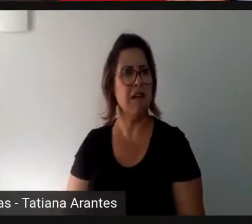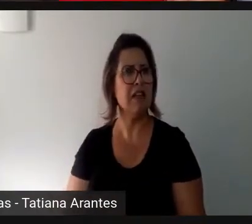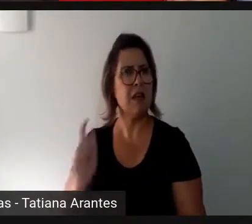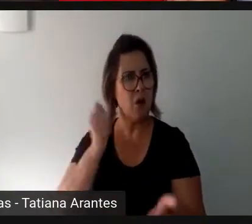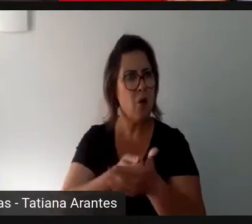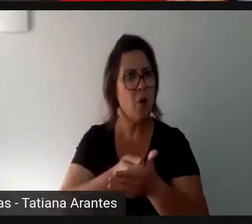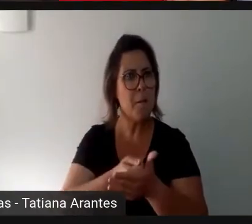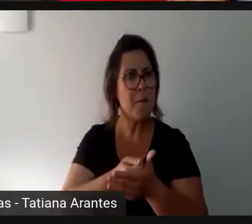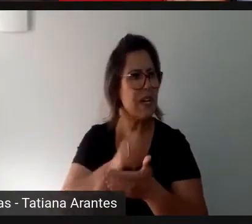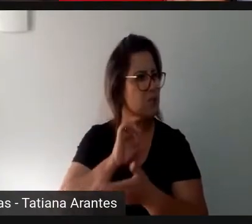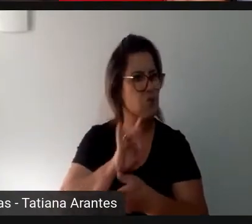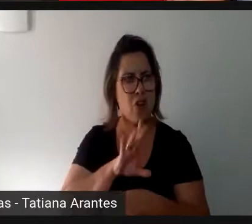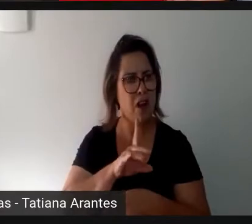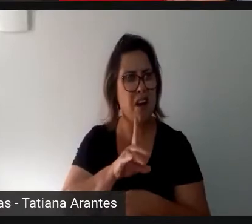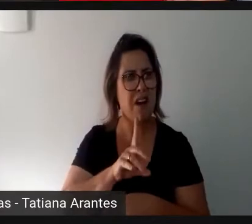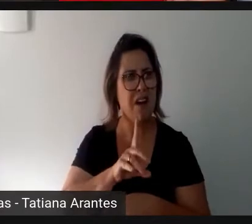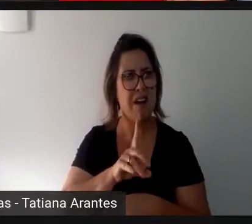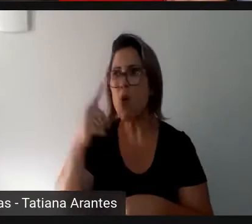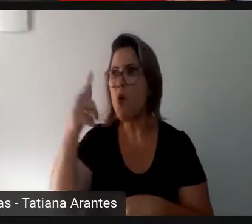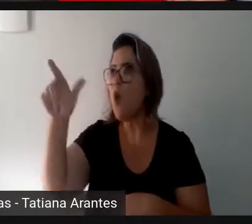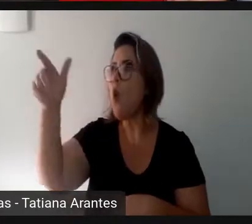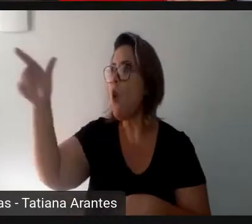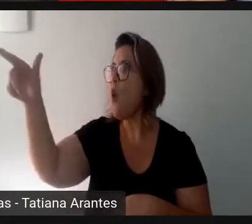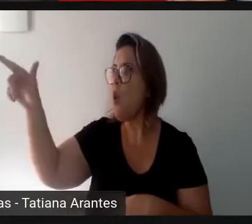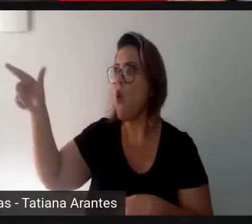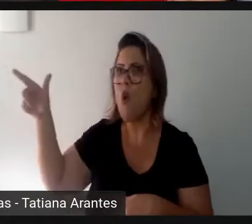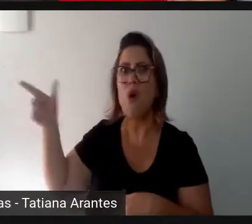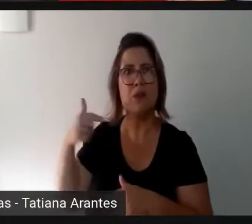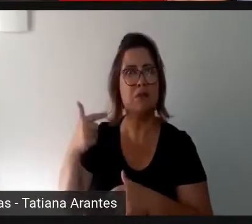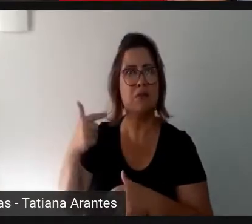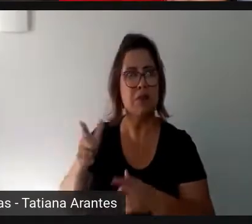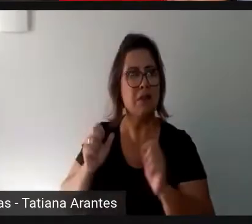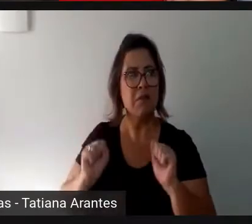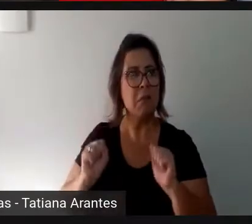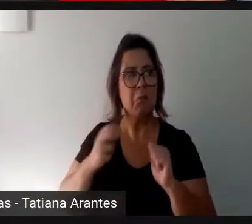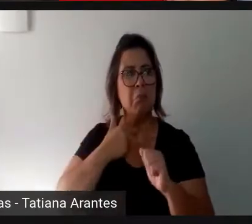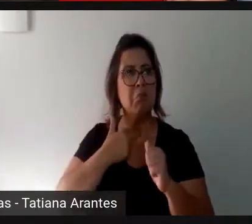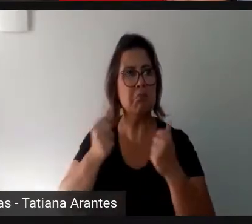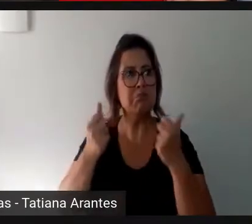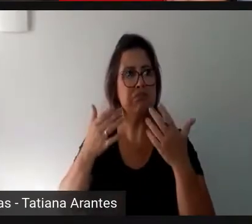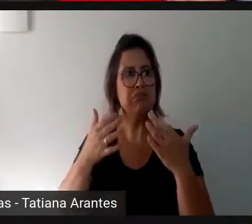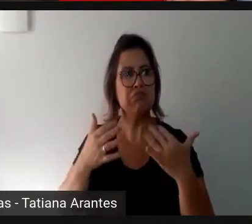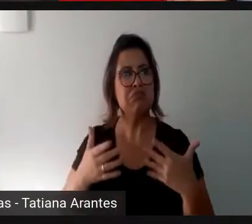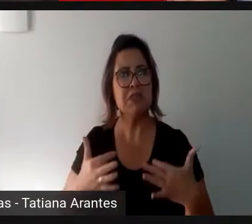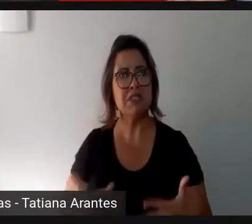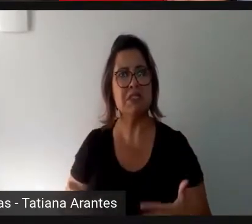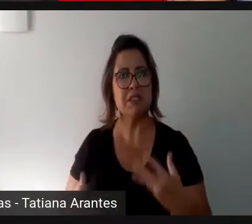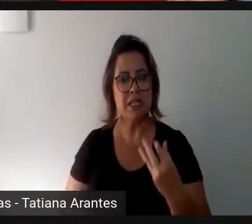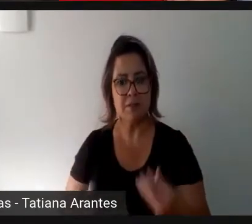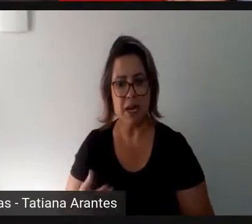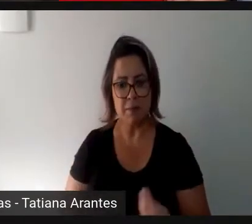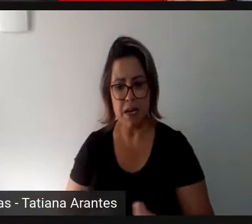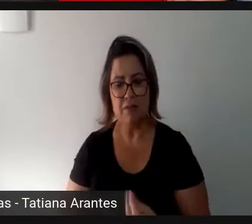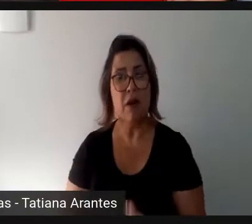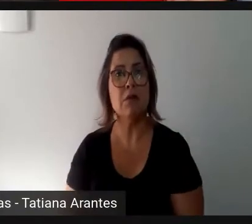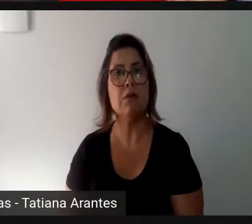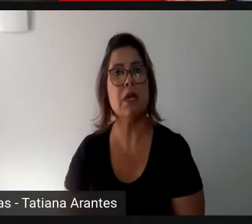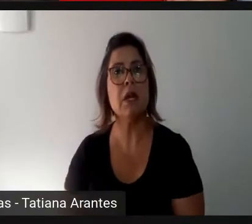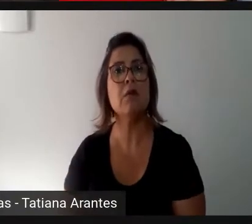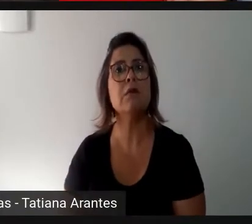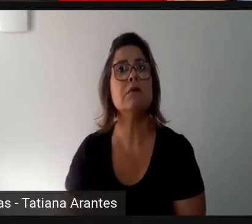te atende? Não pode ter outras? Me explica por quê. Tipo assim, ora, isso aqui entenda da minha pesquisa. Aí eu falei pro colega assim,